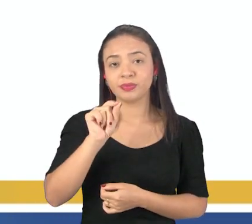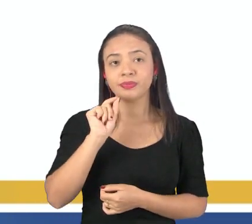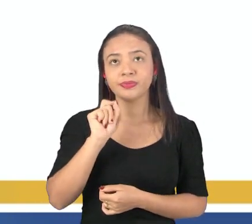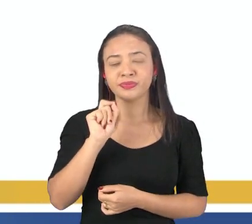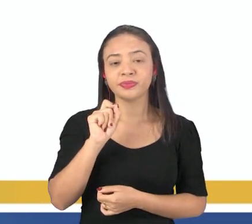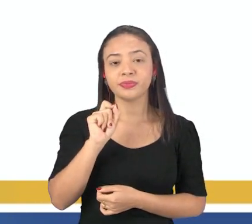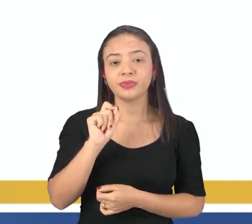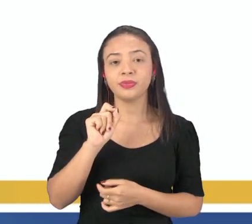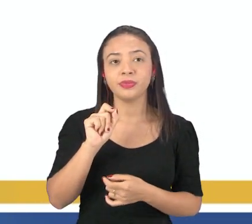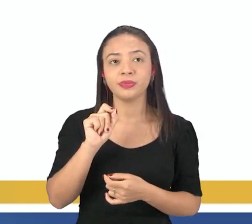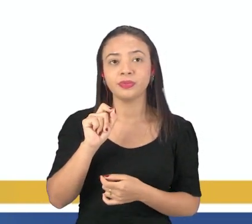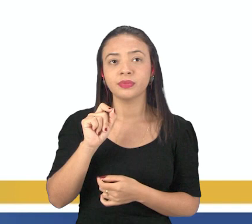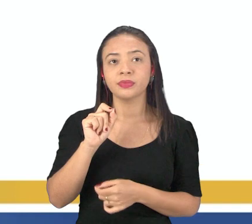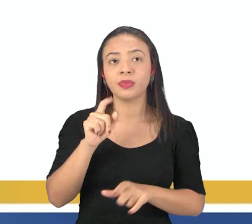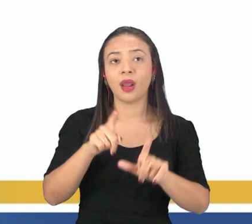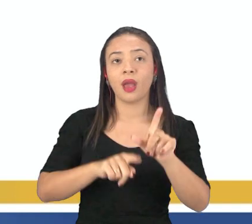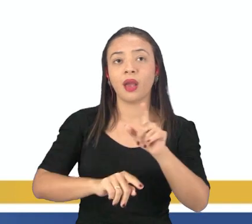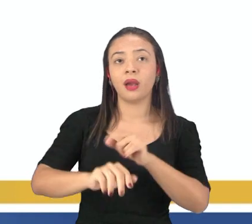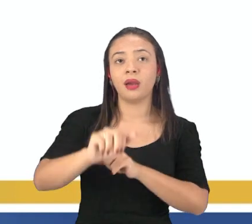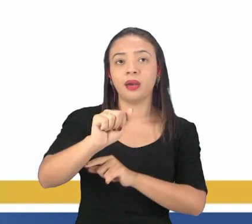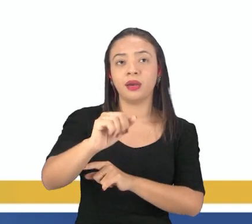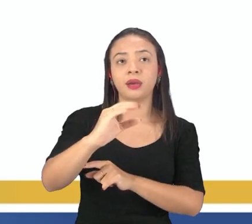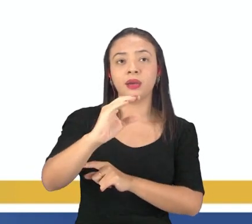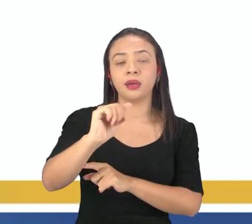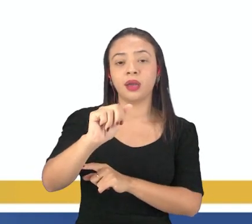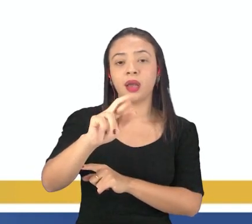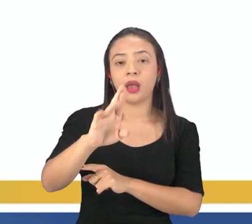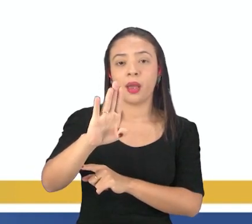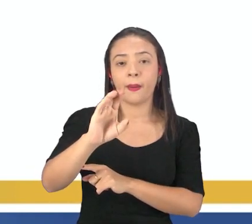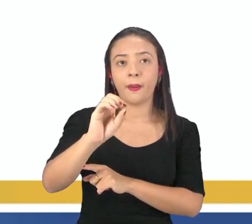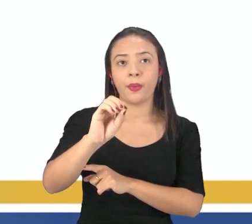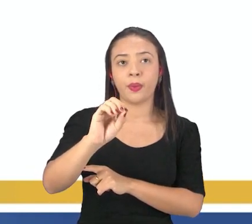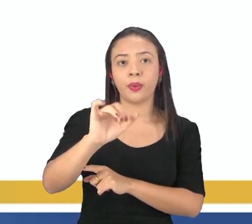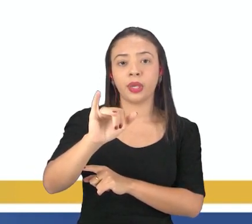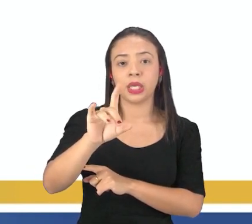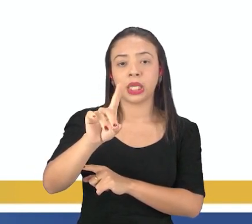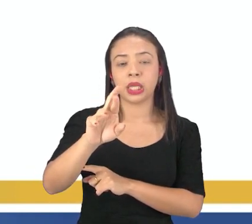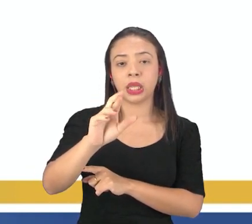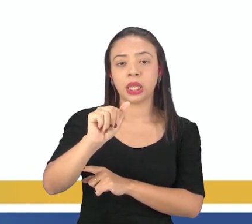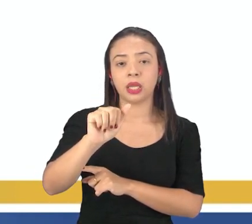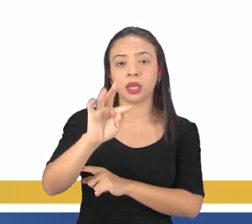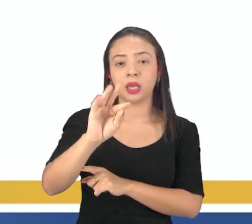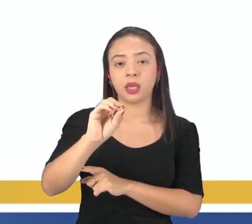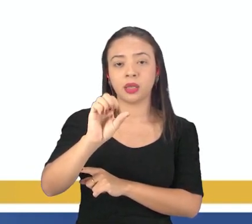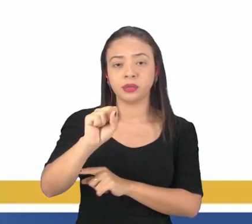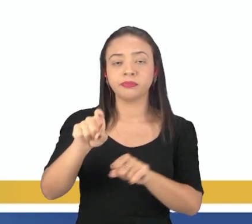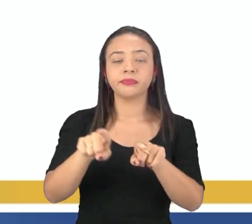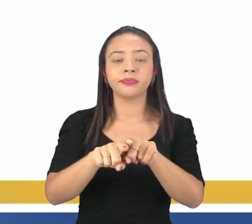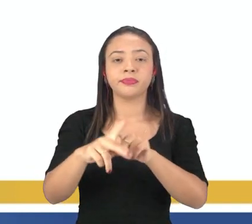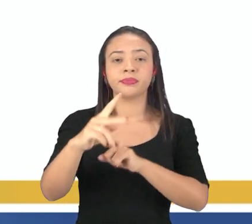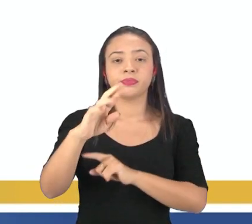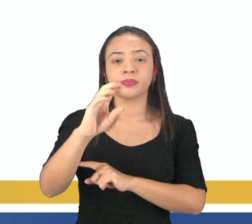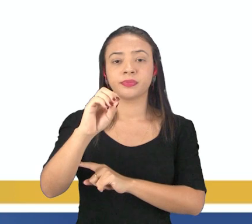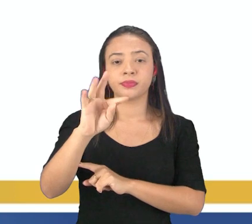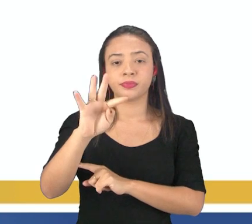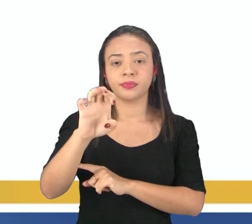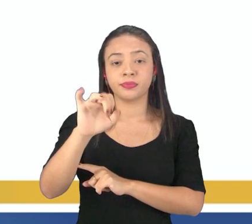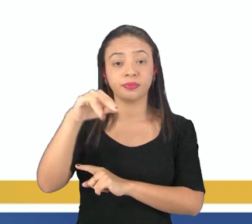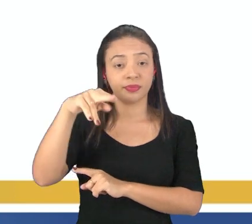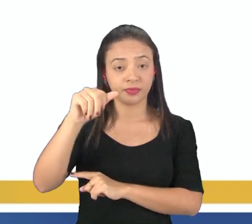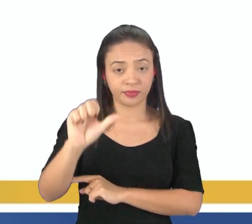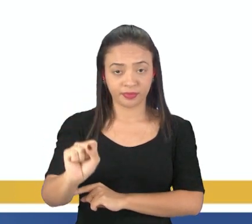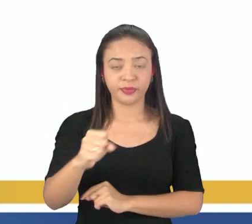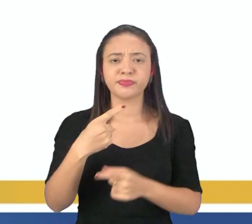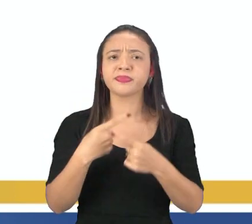Nesse caso, a melhor alternativa aí daqueles que a gente tem que ter em maior abundância seria aí os carboidratos e